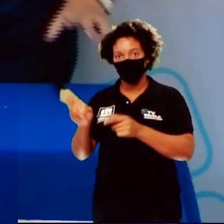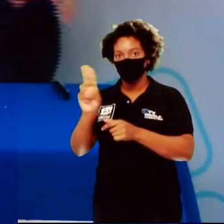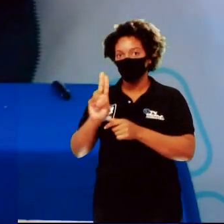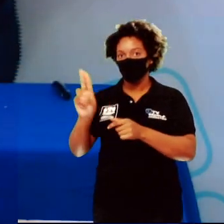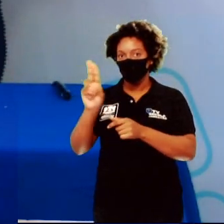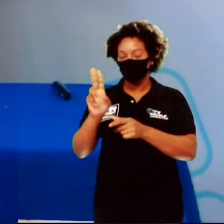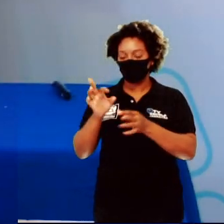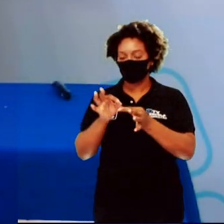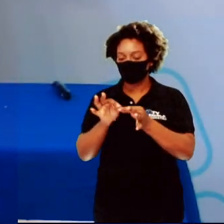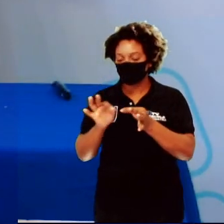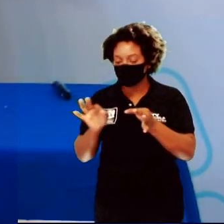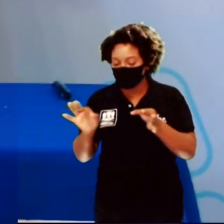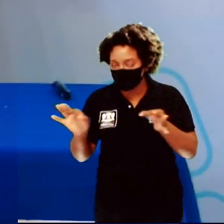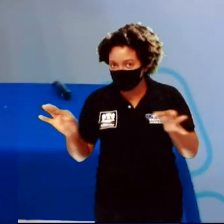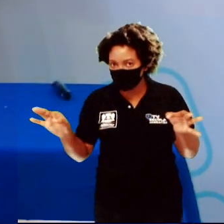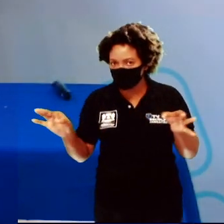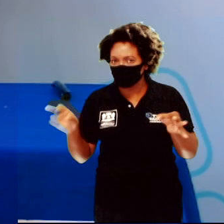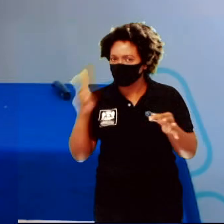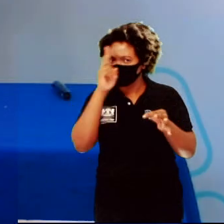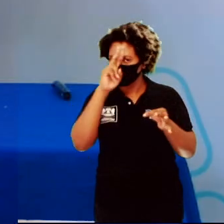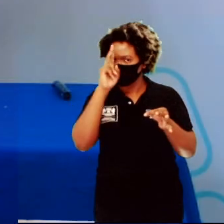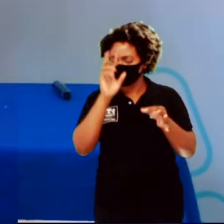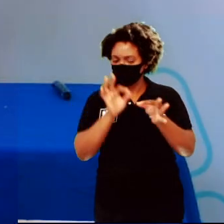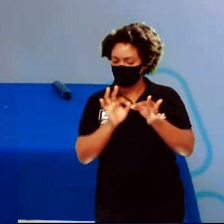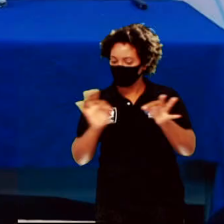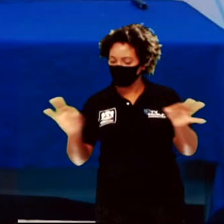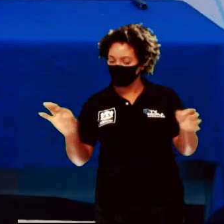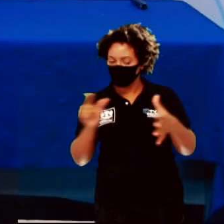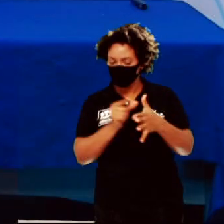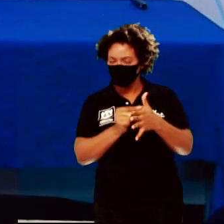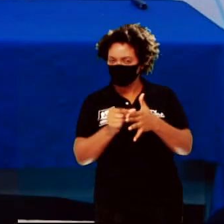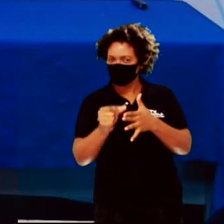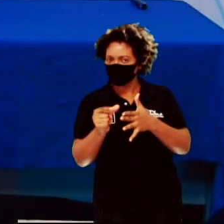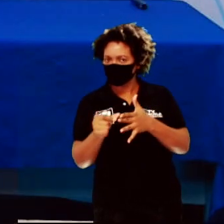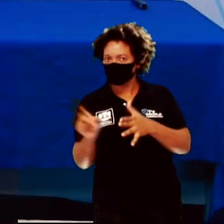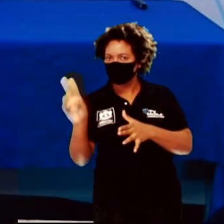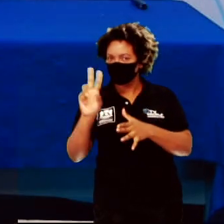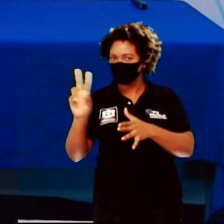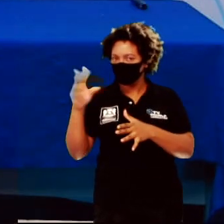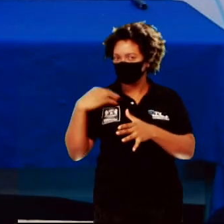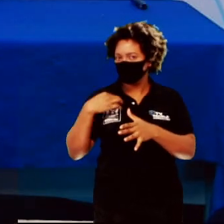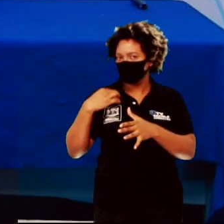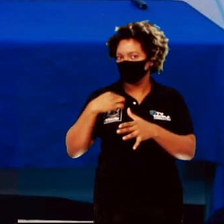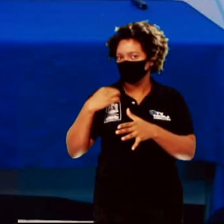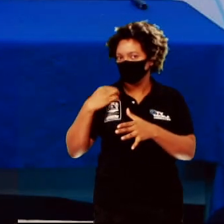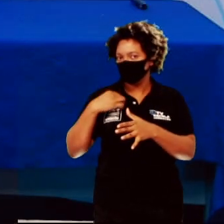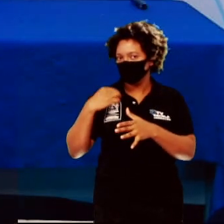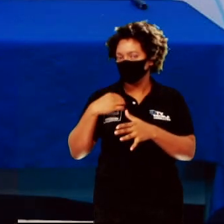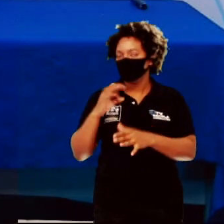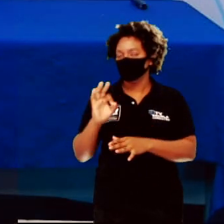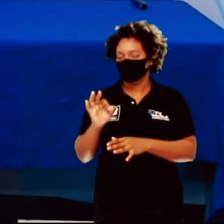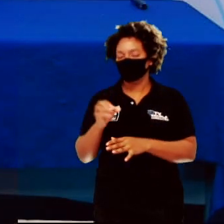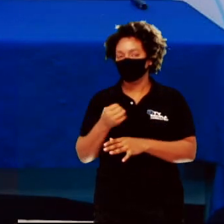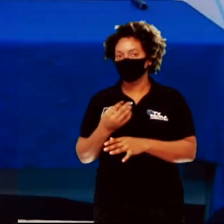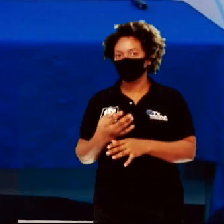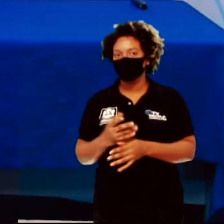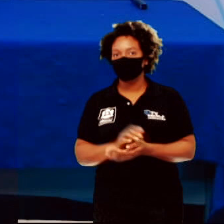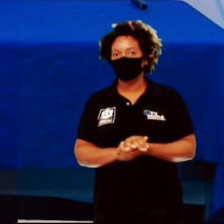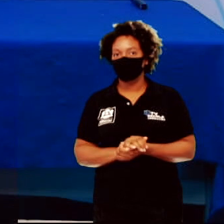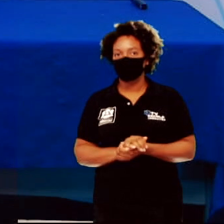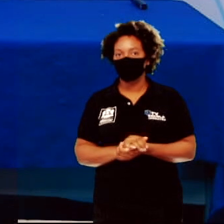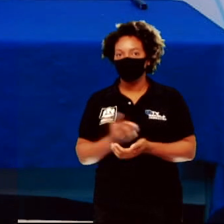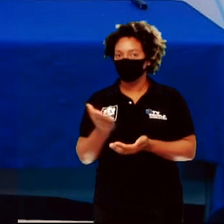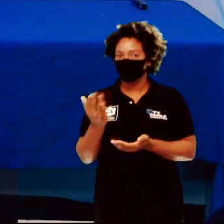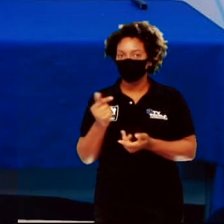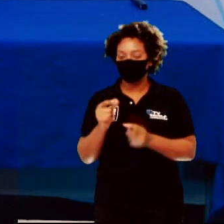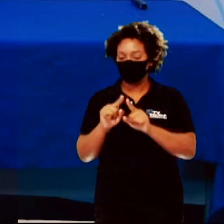fita métrica. Lembra dela? Aqui os costureiros usam. Isso mesmo. Vamos medir agora